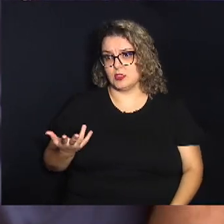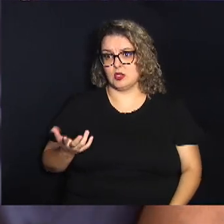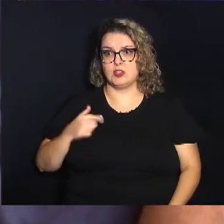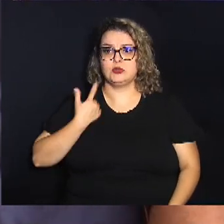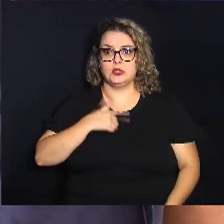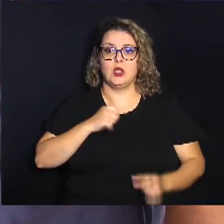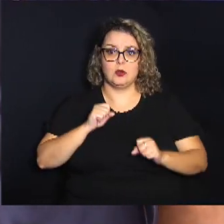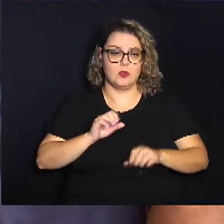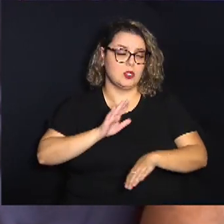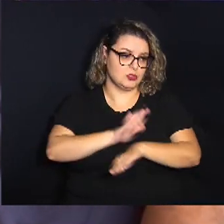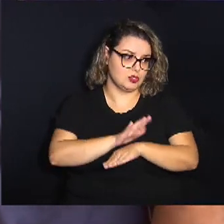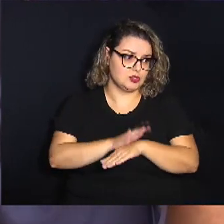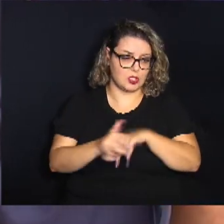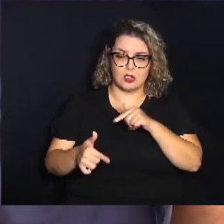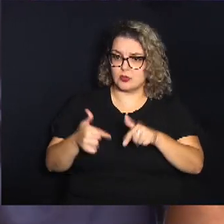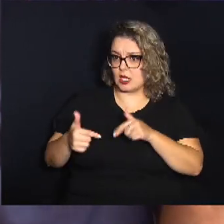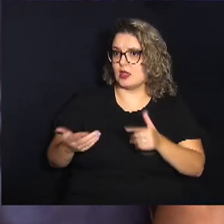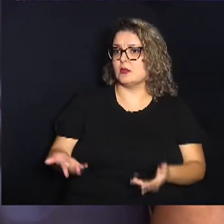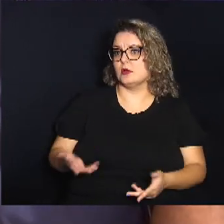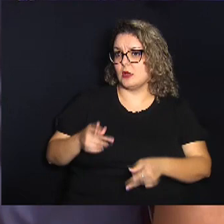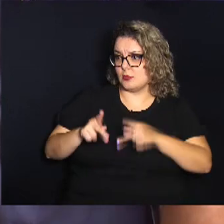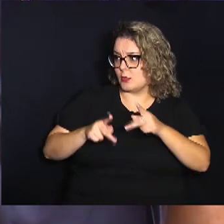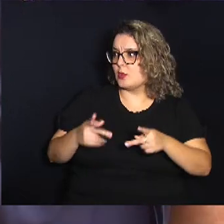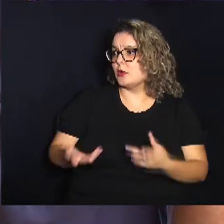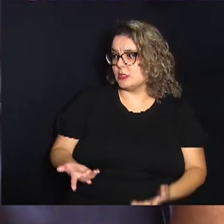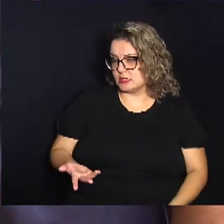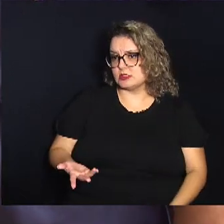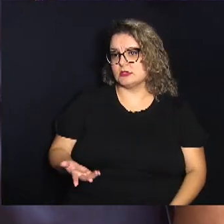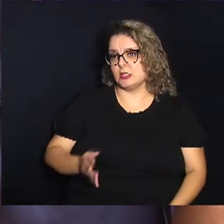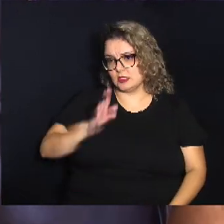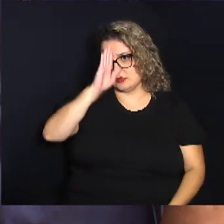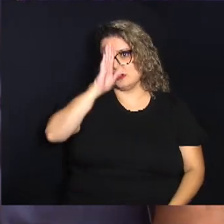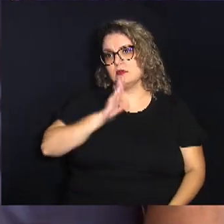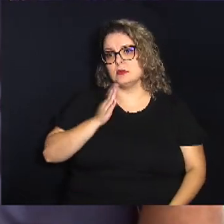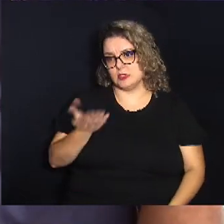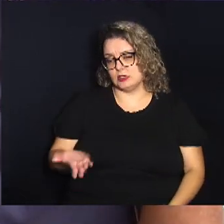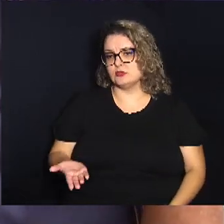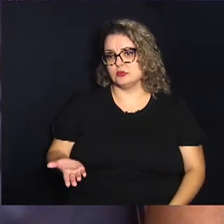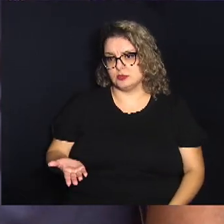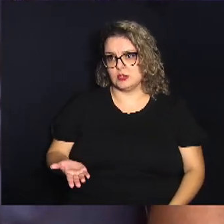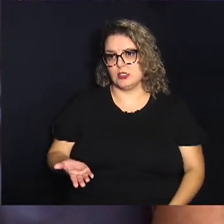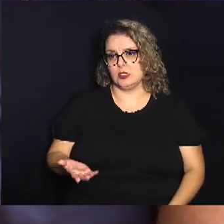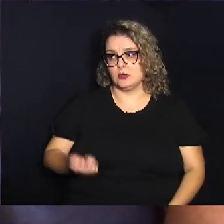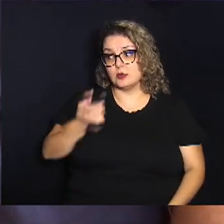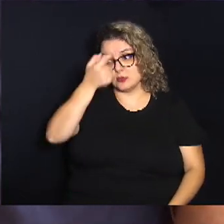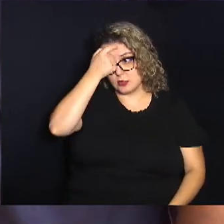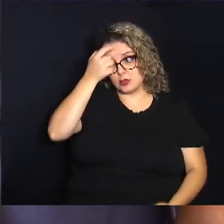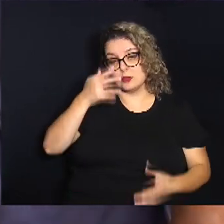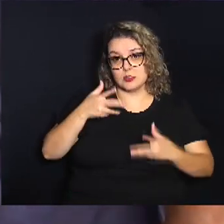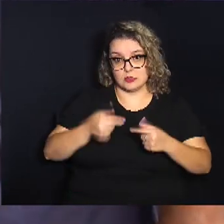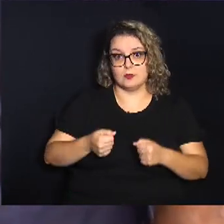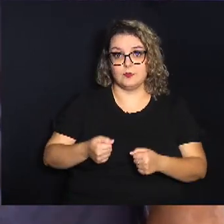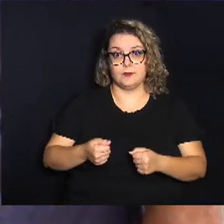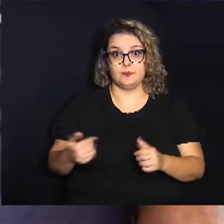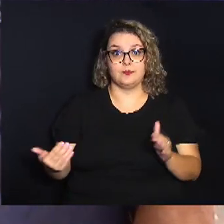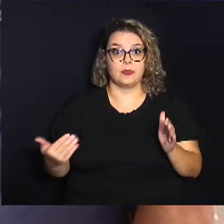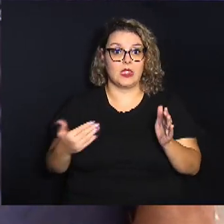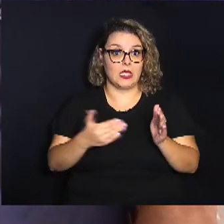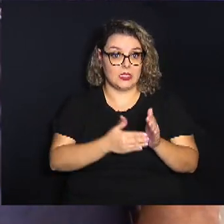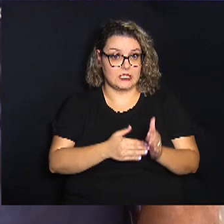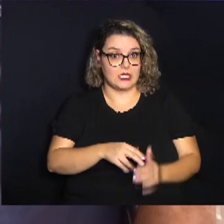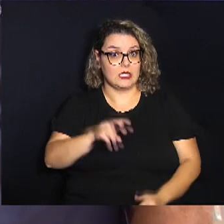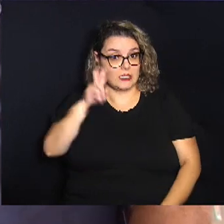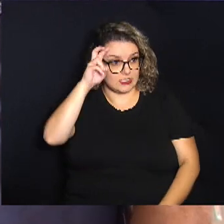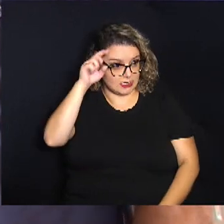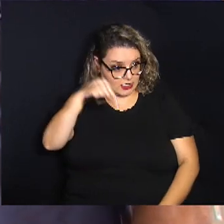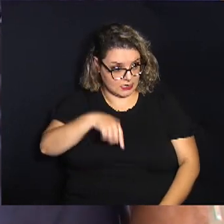pode oferecer esse trabalho né a população gratuitamente aí e conscientizando a todos bom até quinta-feira aqui